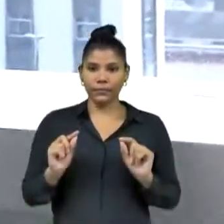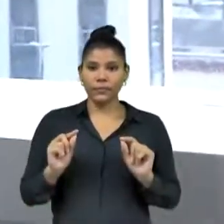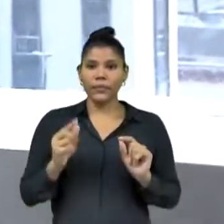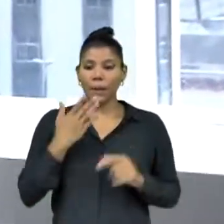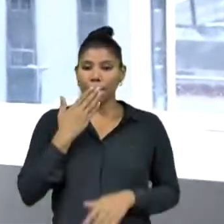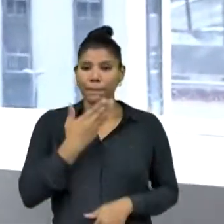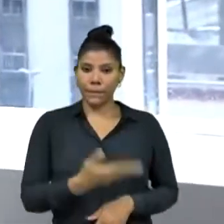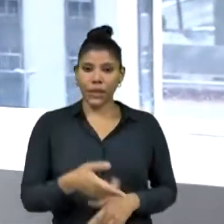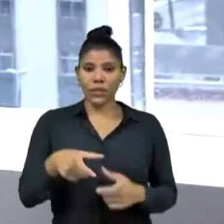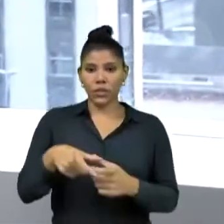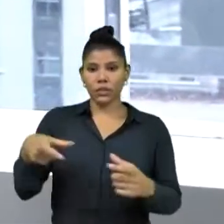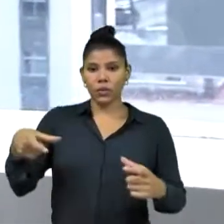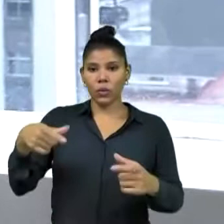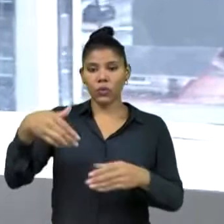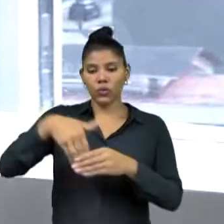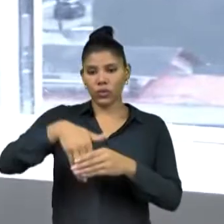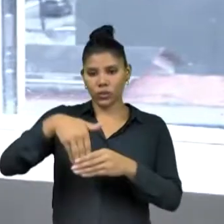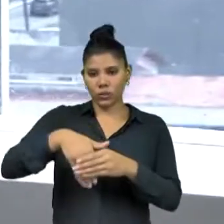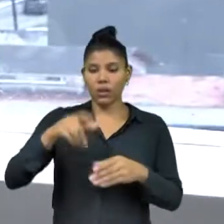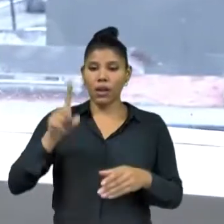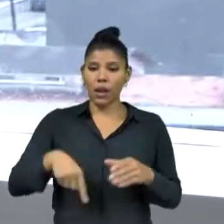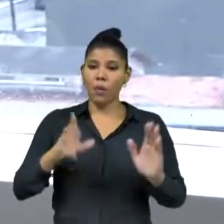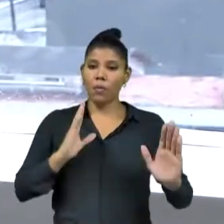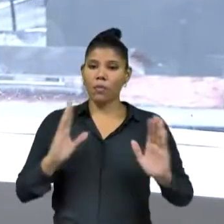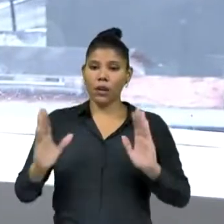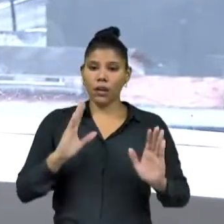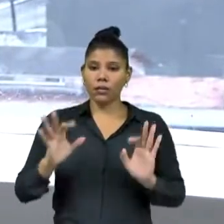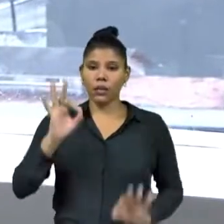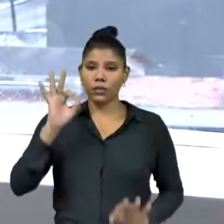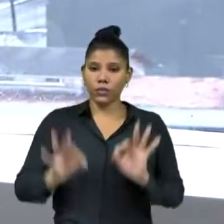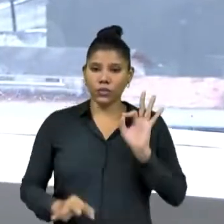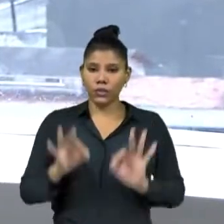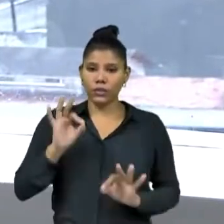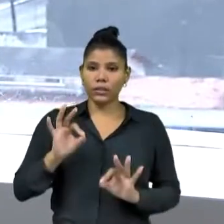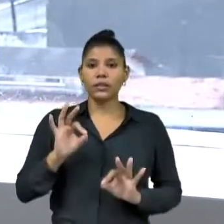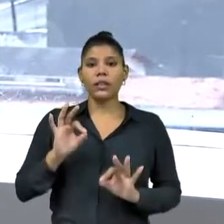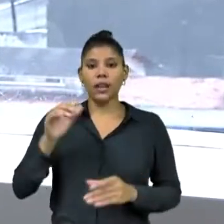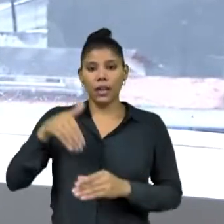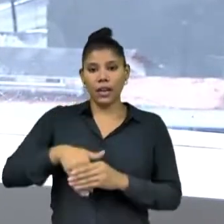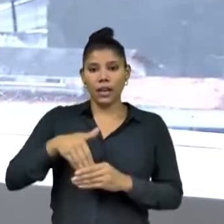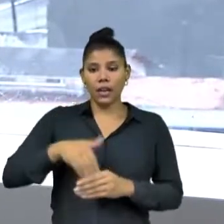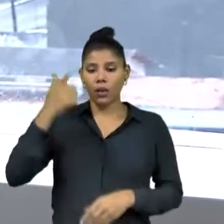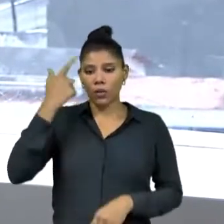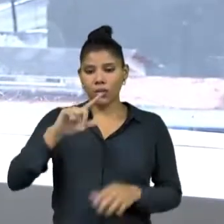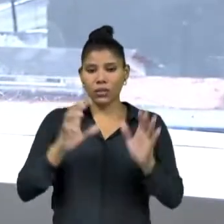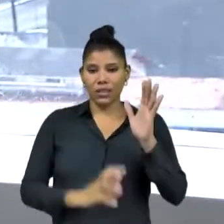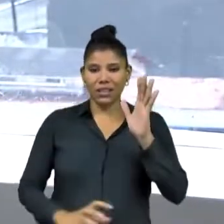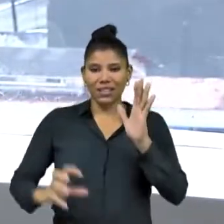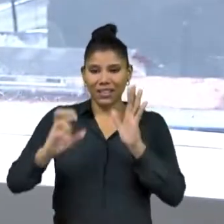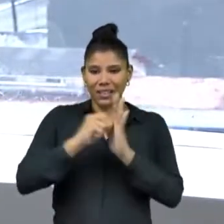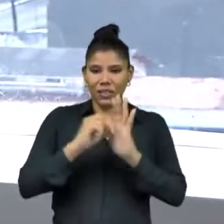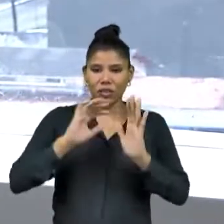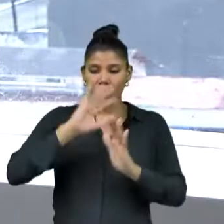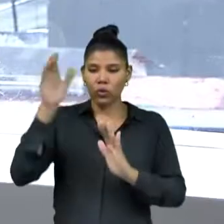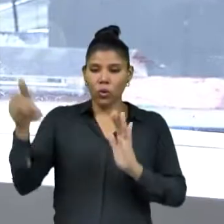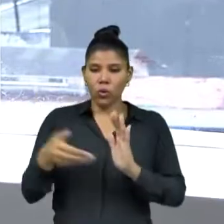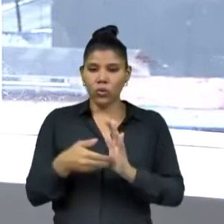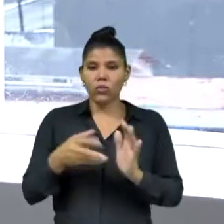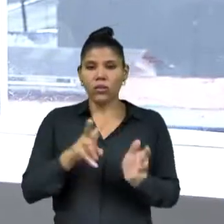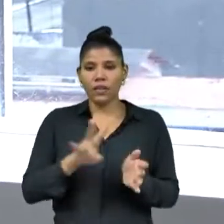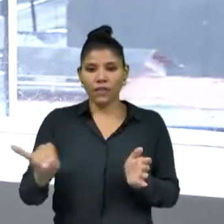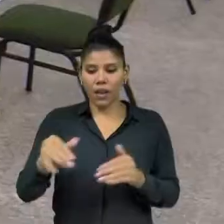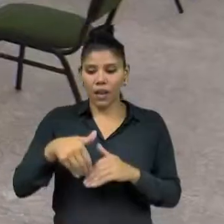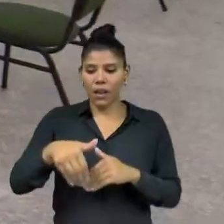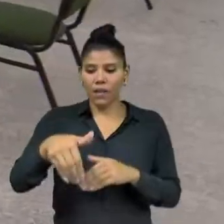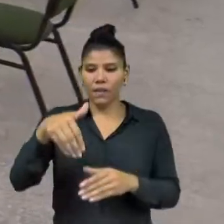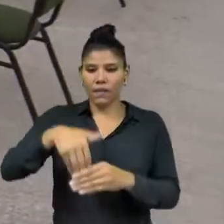prazo legal para que a Justiça Eleitoral consiga concluir o cadastro de todos os eleitores aptos a votarem em